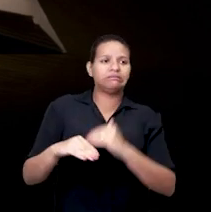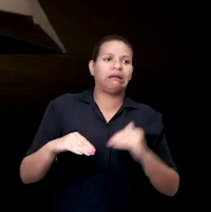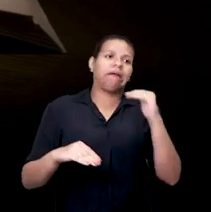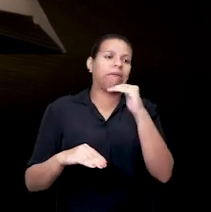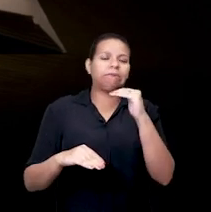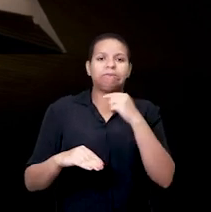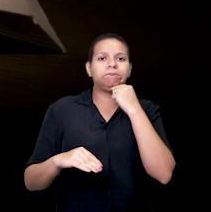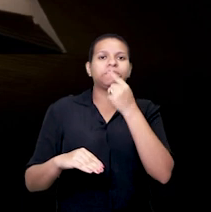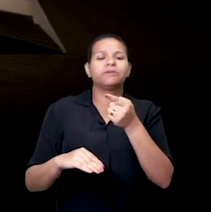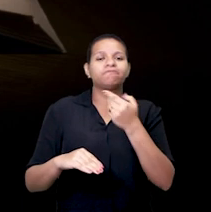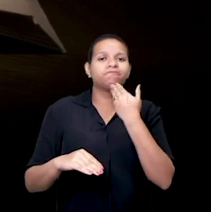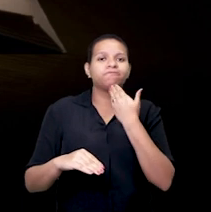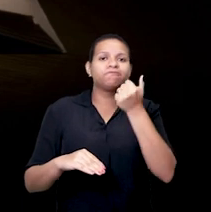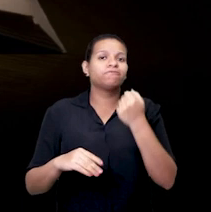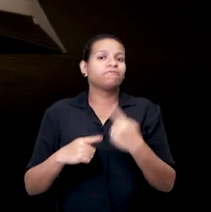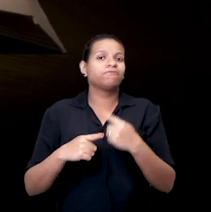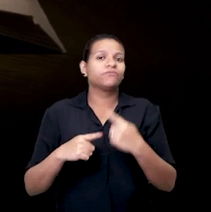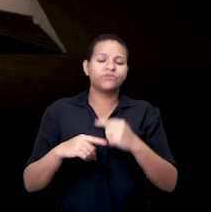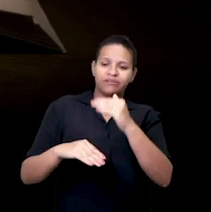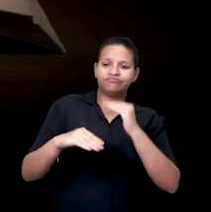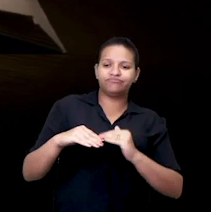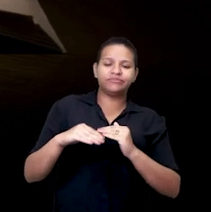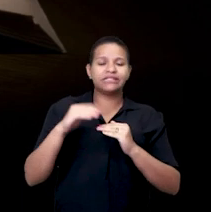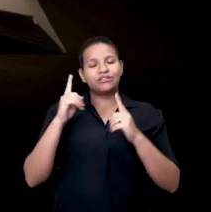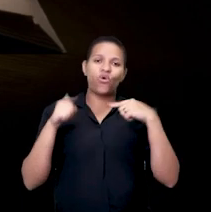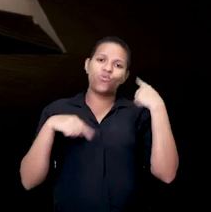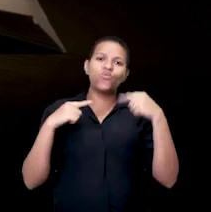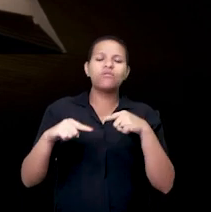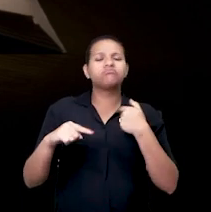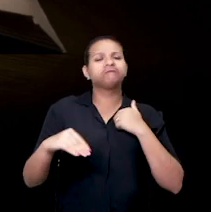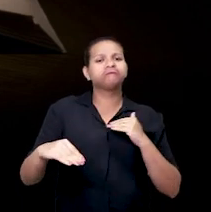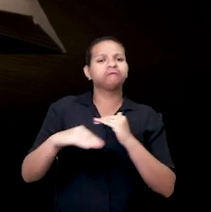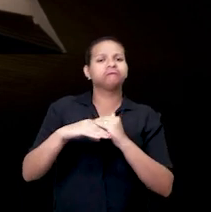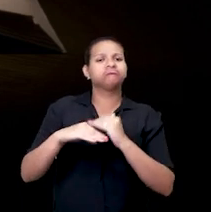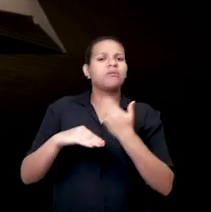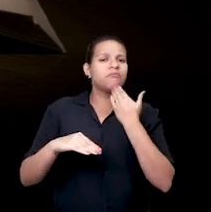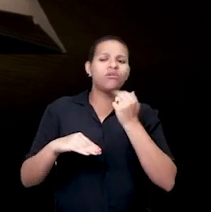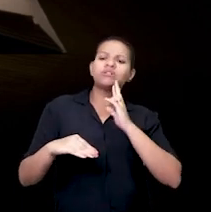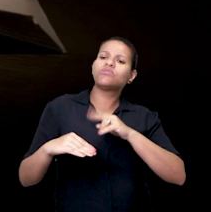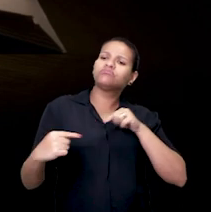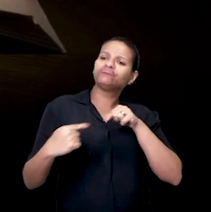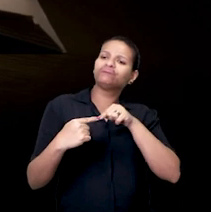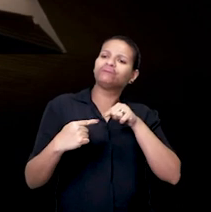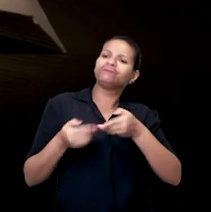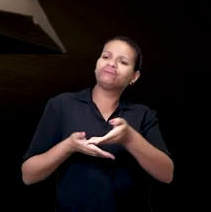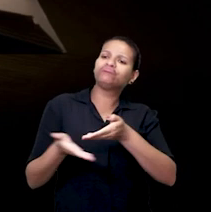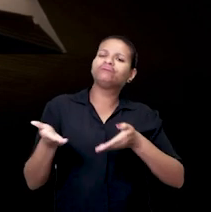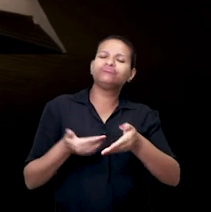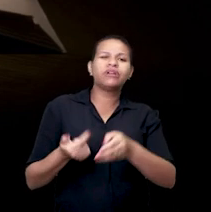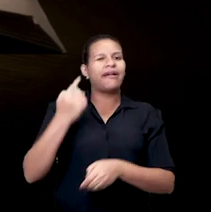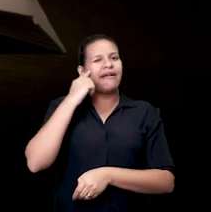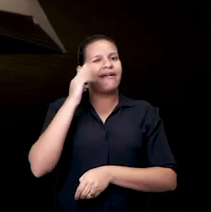loucura, para que ele não se julgue sábio aos seus olhos. Corta os pés, bebe aflições que